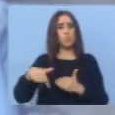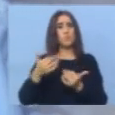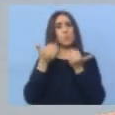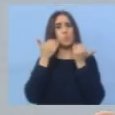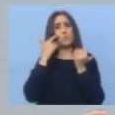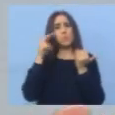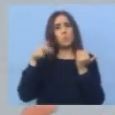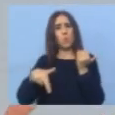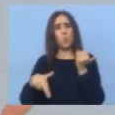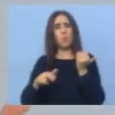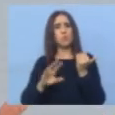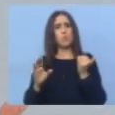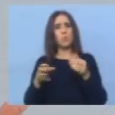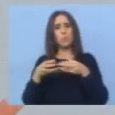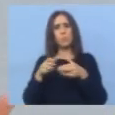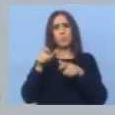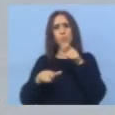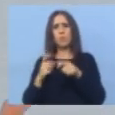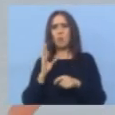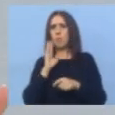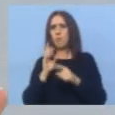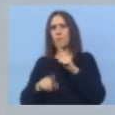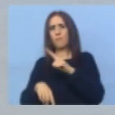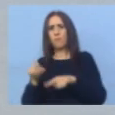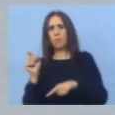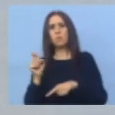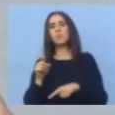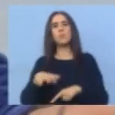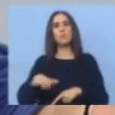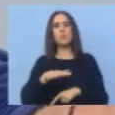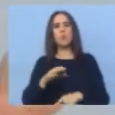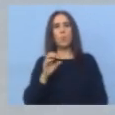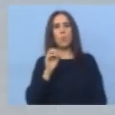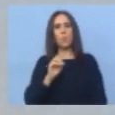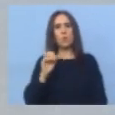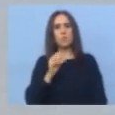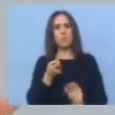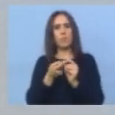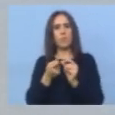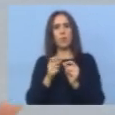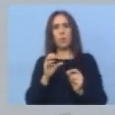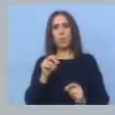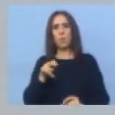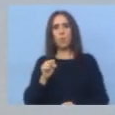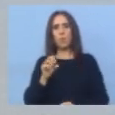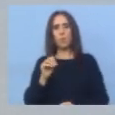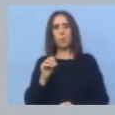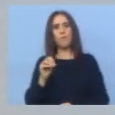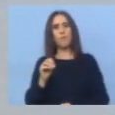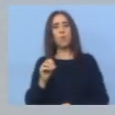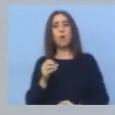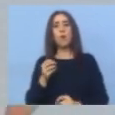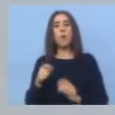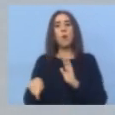notícias, já havia, portanto, um grupo de pessoas que tiveram que fugir da zona oeste junto ao Congo, um ataque, não sabe de